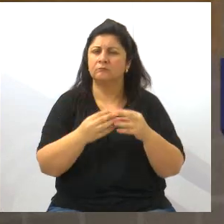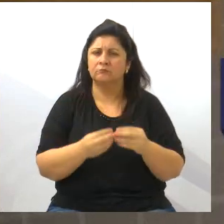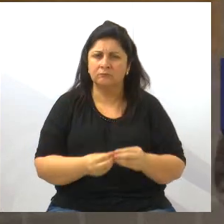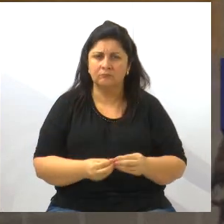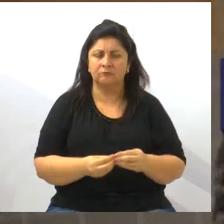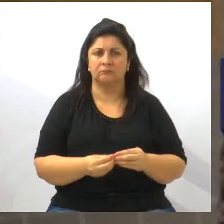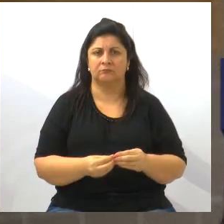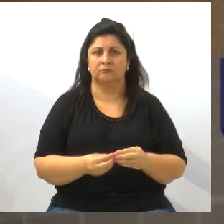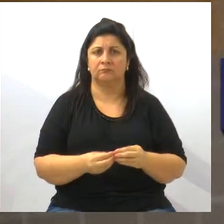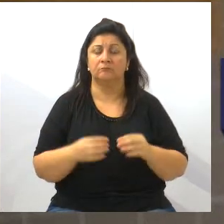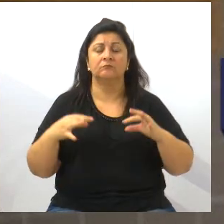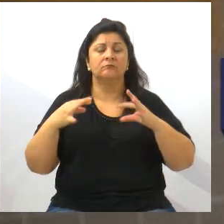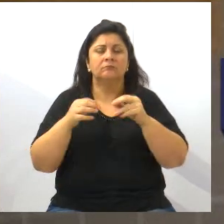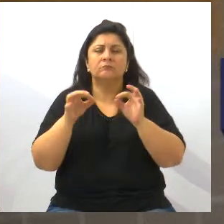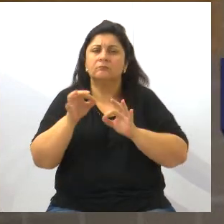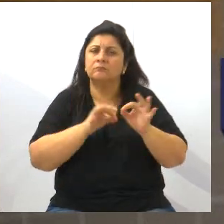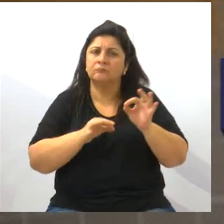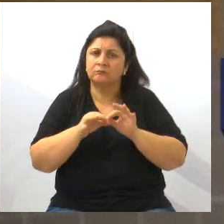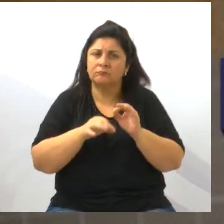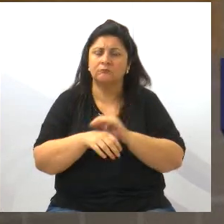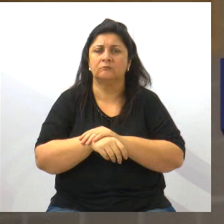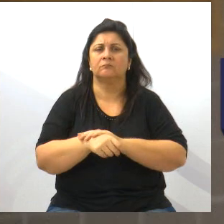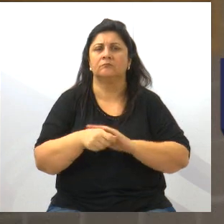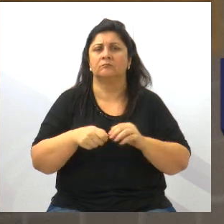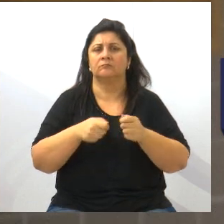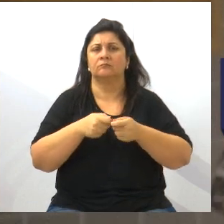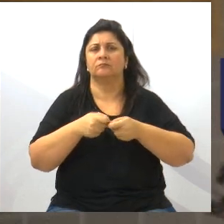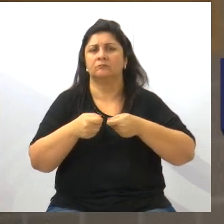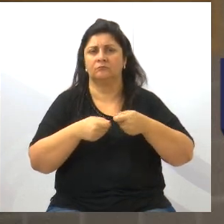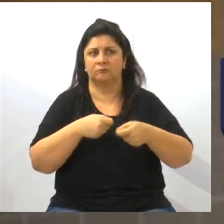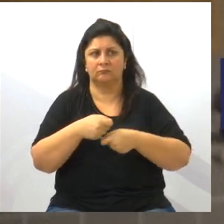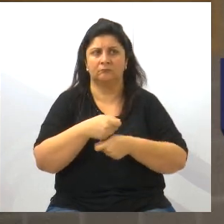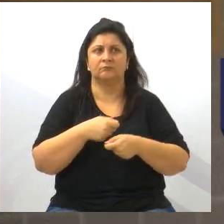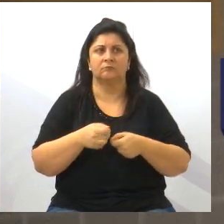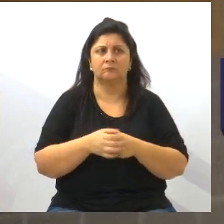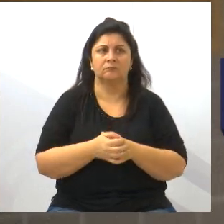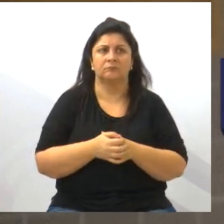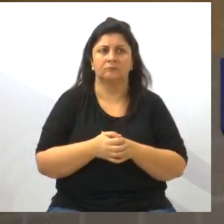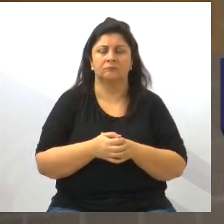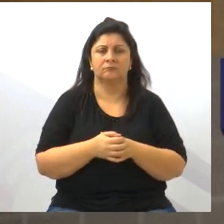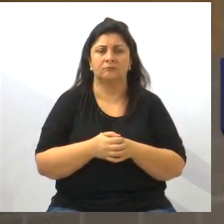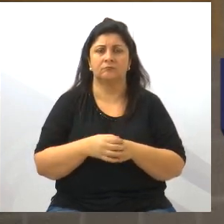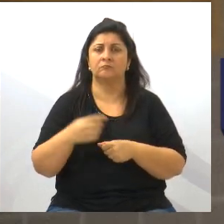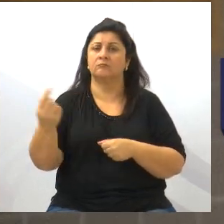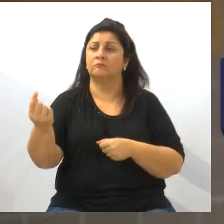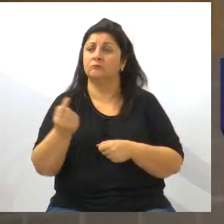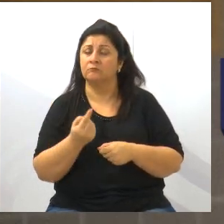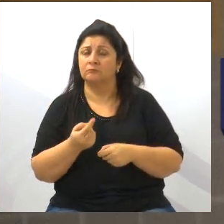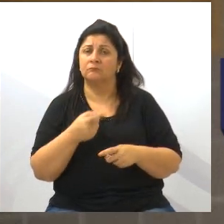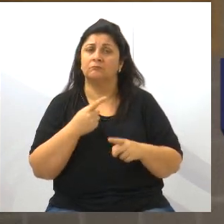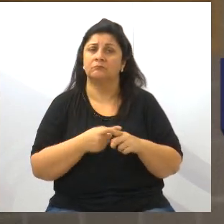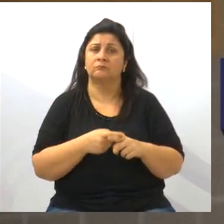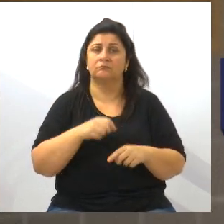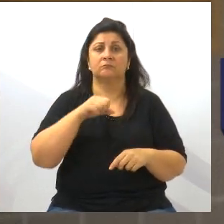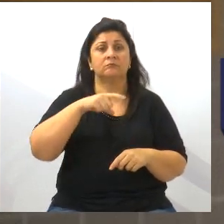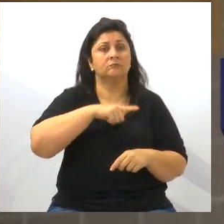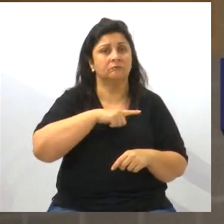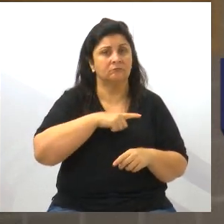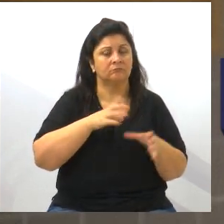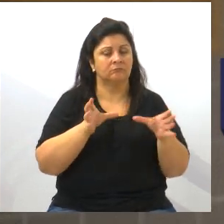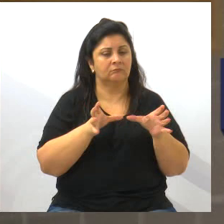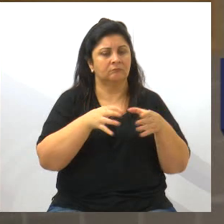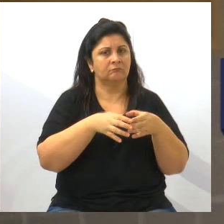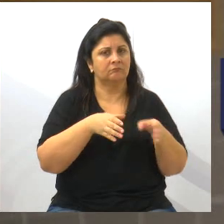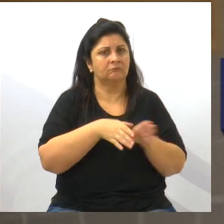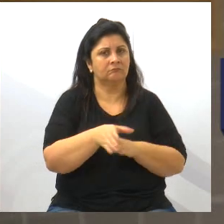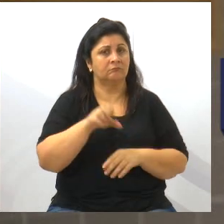os programas sociais. Então, existem programas que vêm para a cidade que tem o conselho instituído. Se você não tem, você não